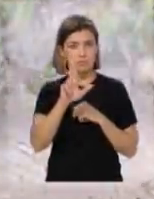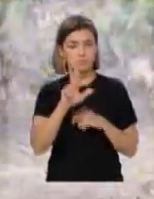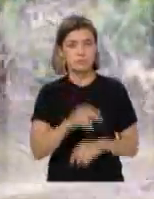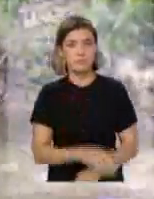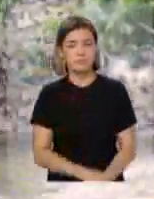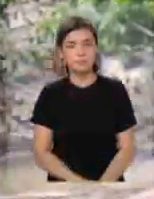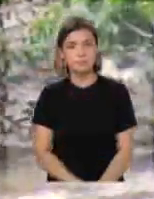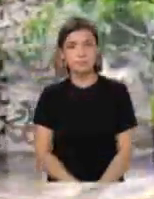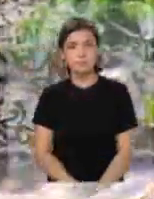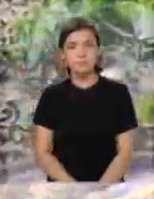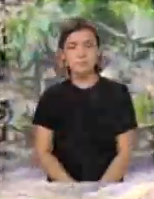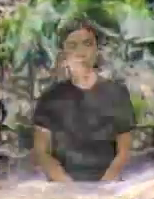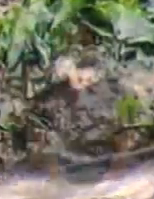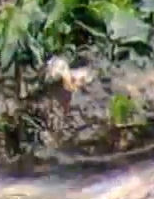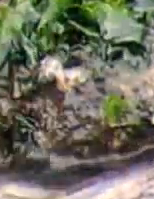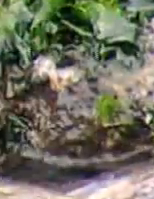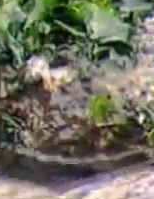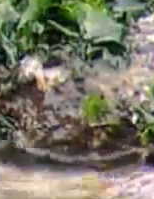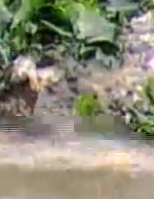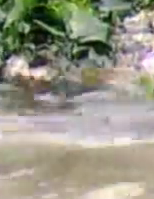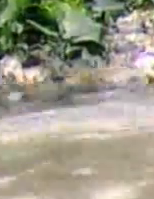pelas demais algas e plantas.